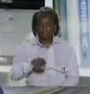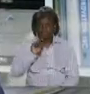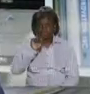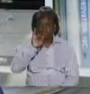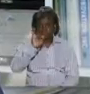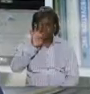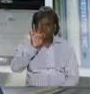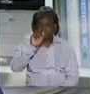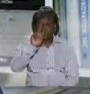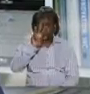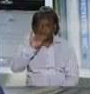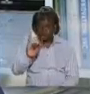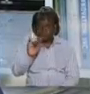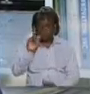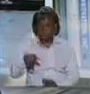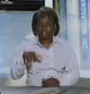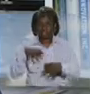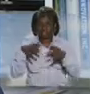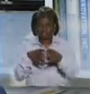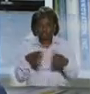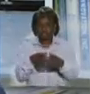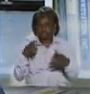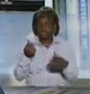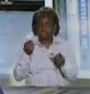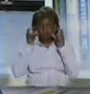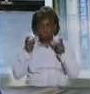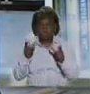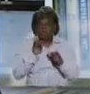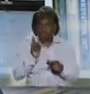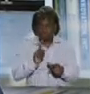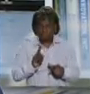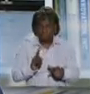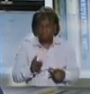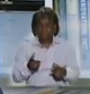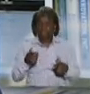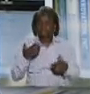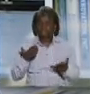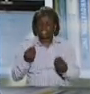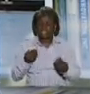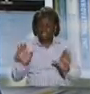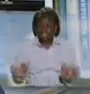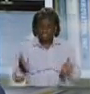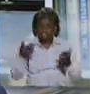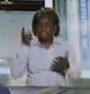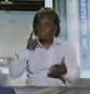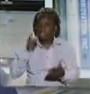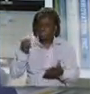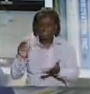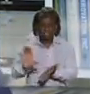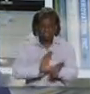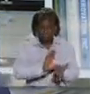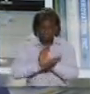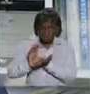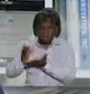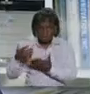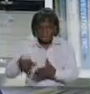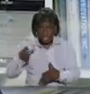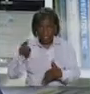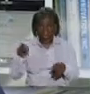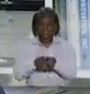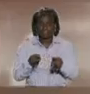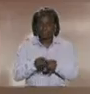A Cital é uma organização sem fins lucrativos que a gente tem a missão de mobilizar mais capital, mais tipos de